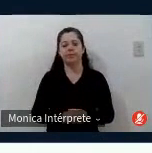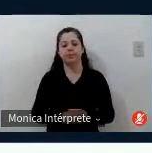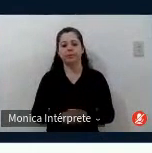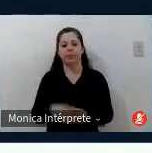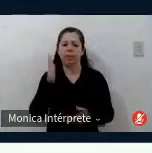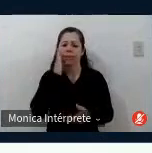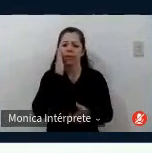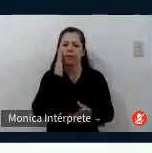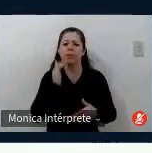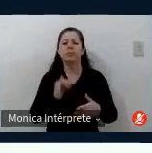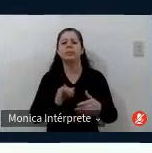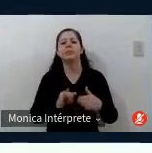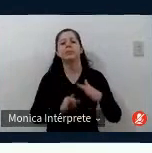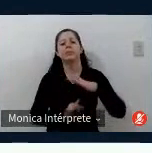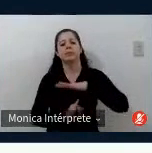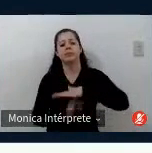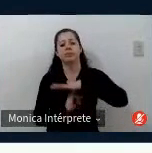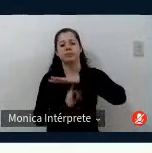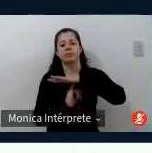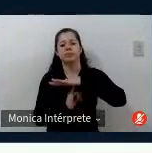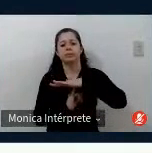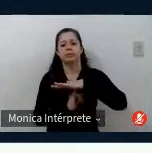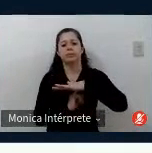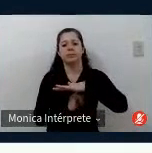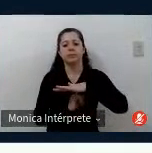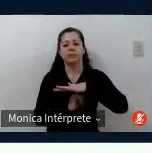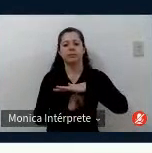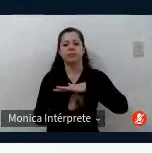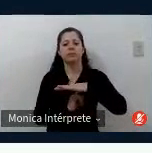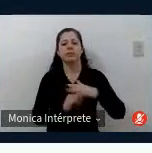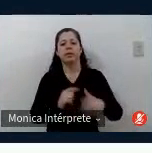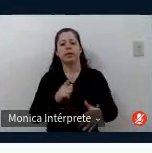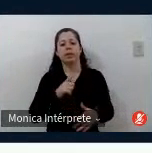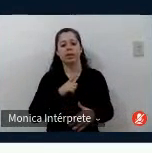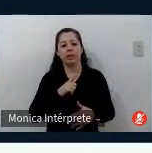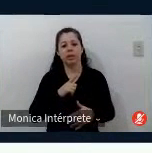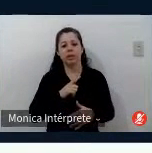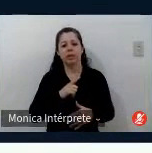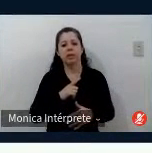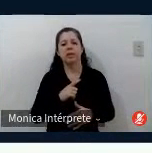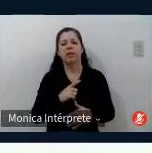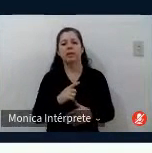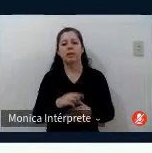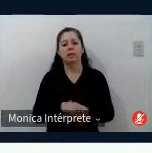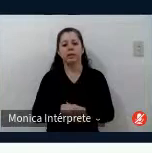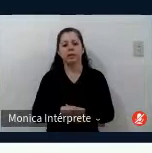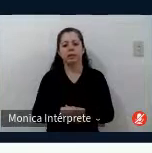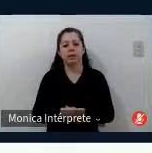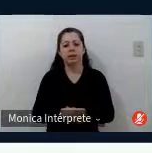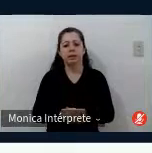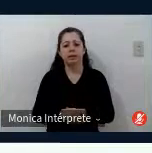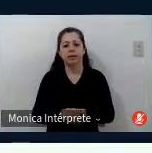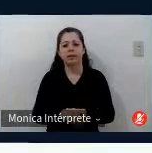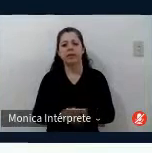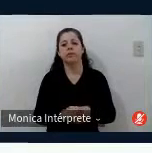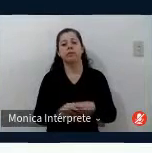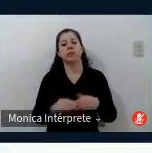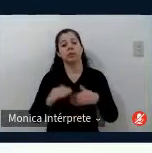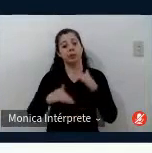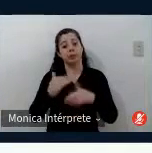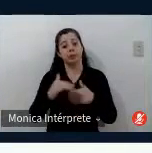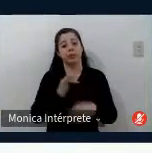os habitats de inovação, né, outros espaços, né, de que essas tecnologias e inovações, elas